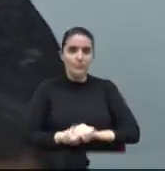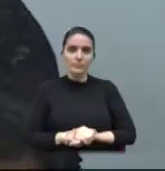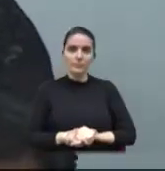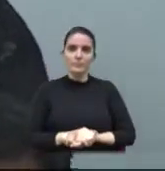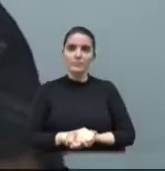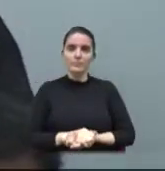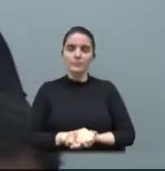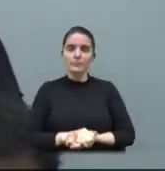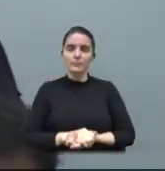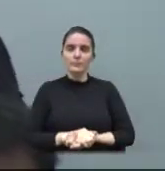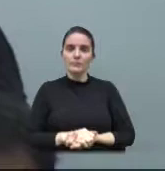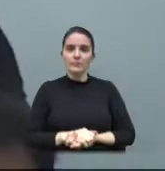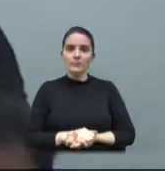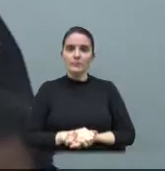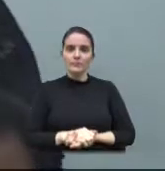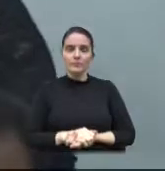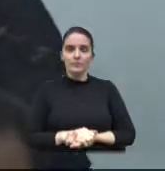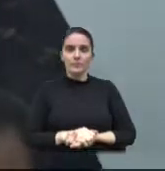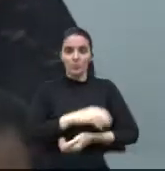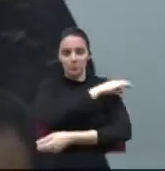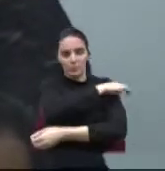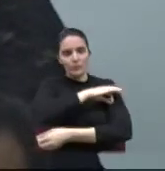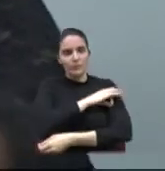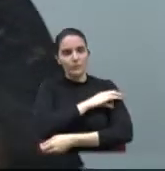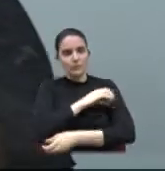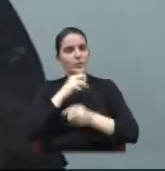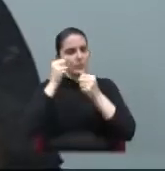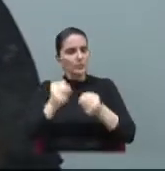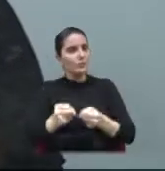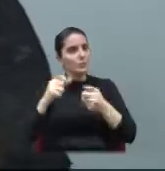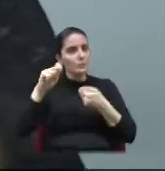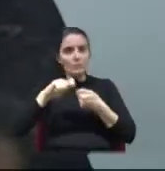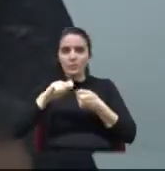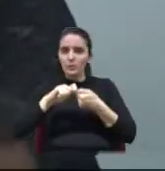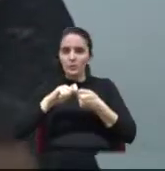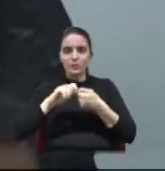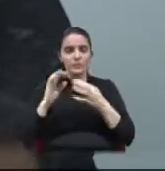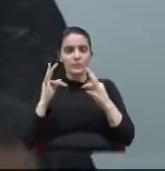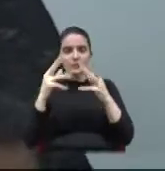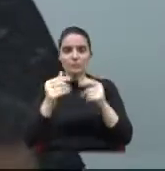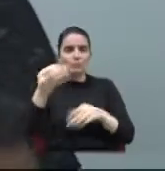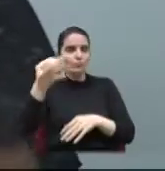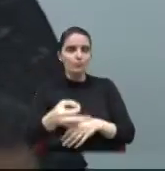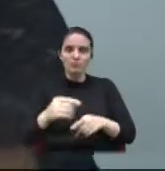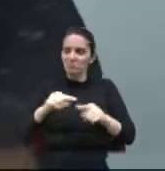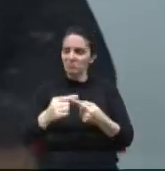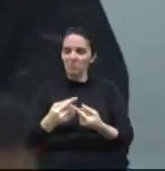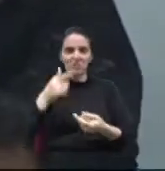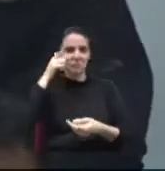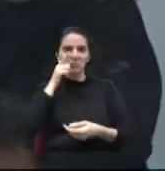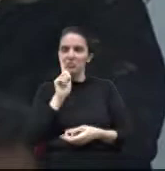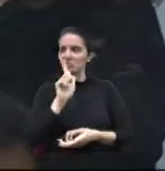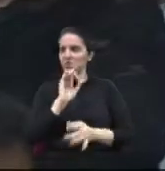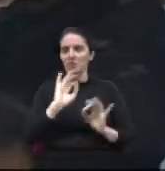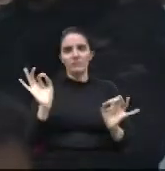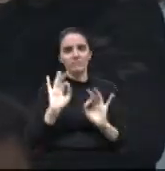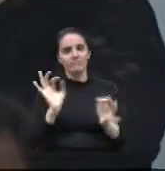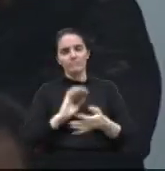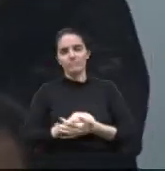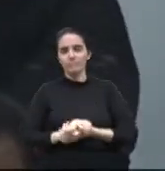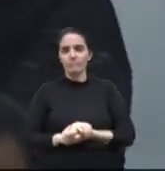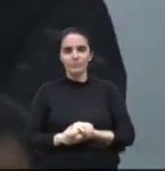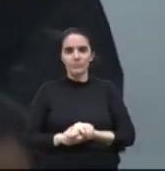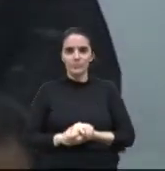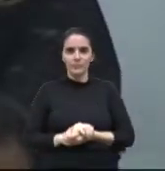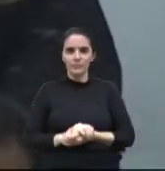Mandamos ele, demos um cheque em branco para ele. Nós demos um cheque em branco para ele. Ele não consegue nem preencher o cheque.